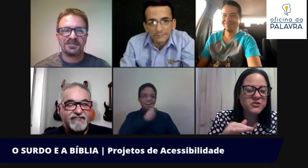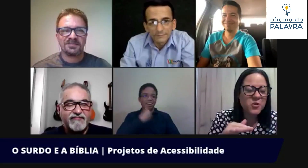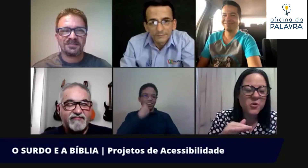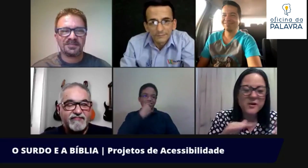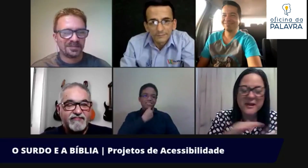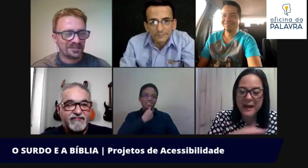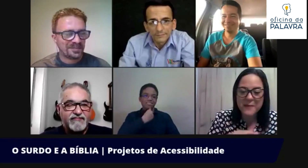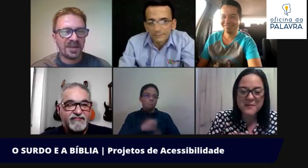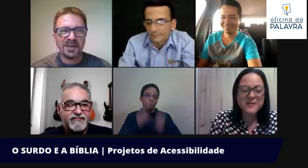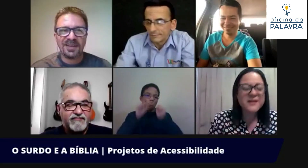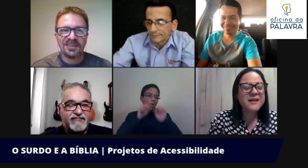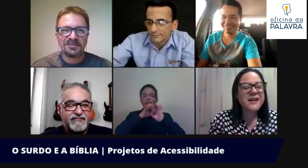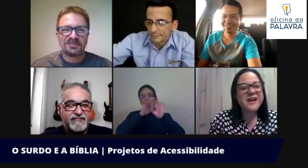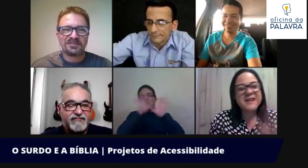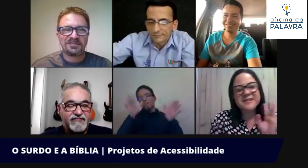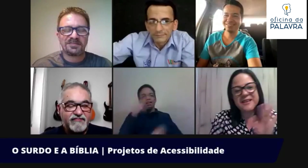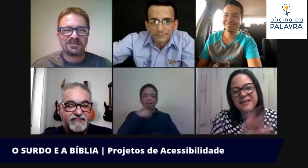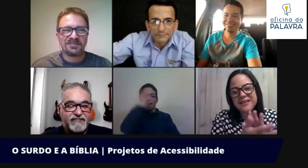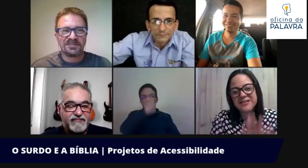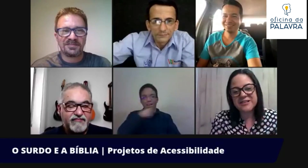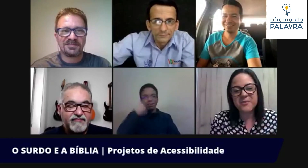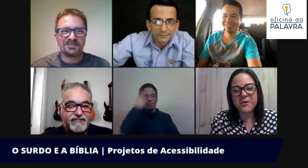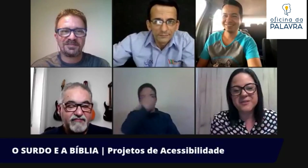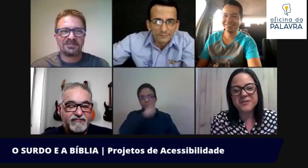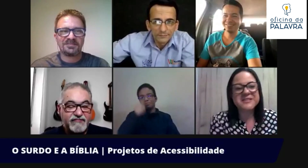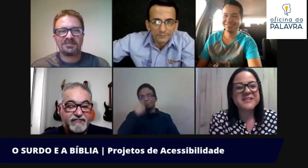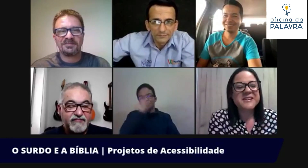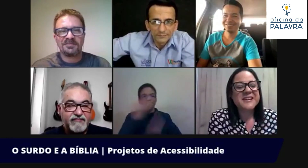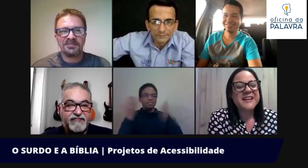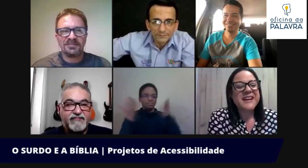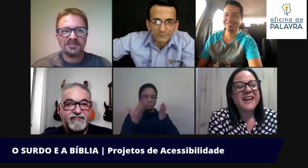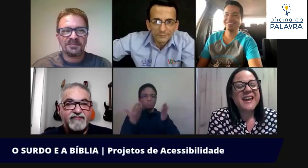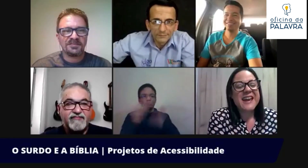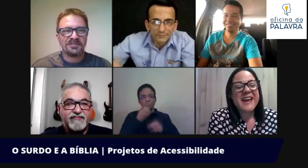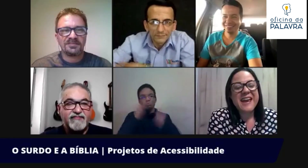lá, fechou, acaba. Esse aqui a gente pode.